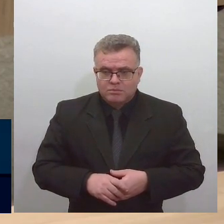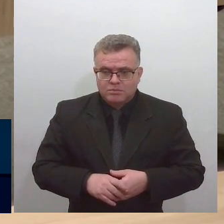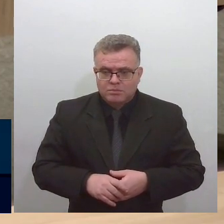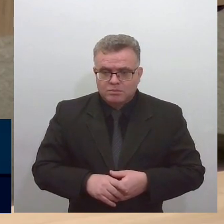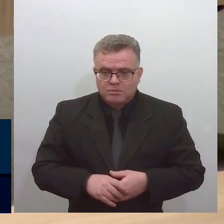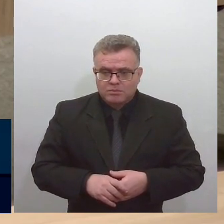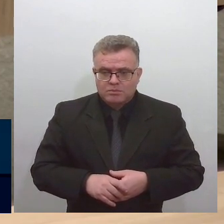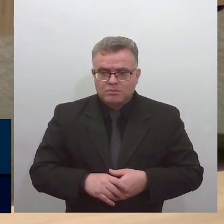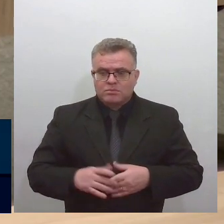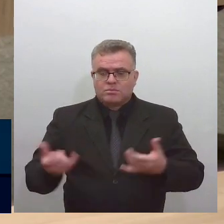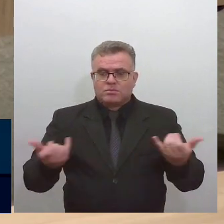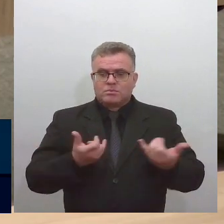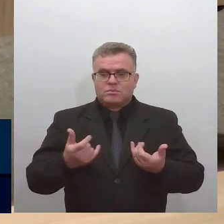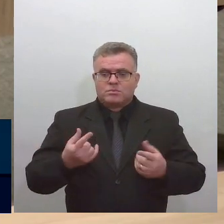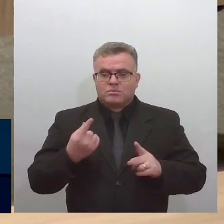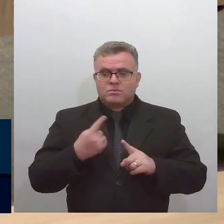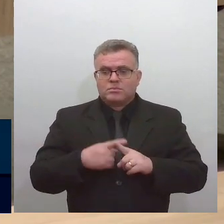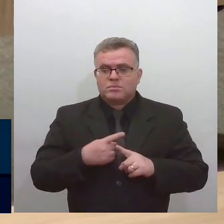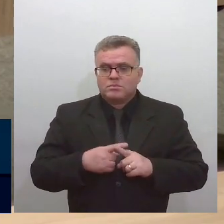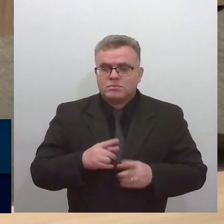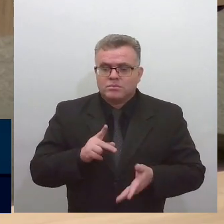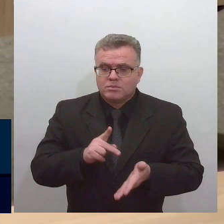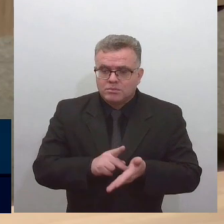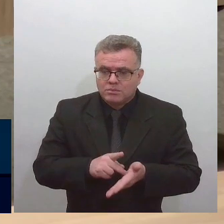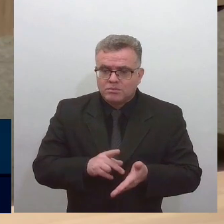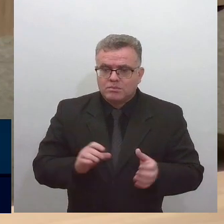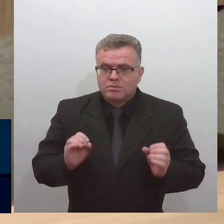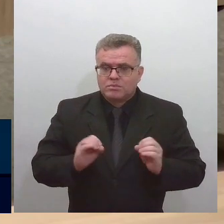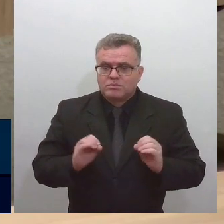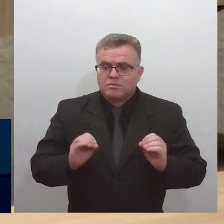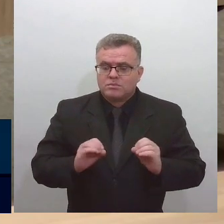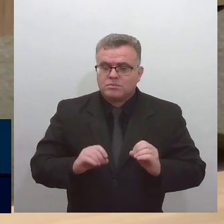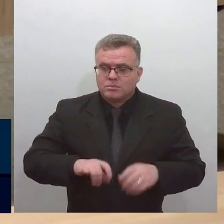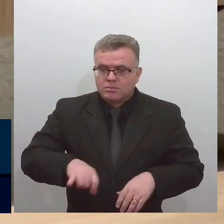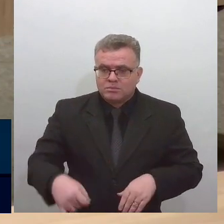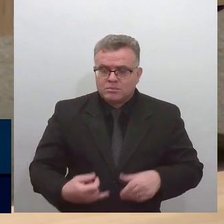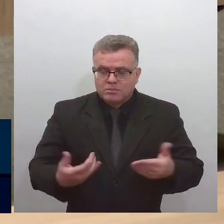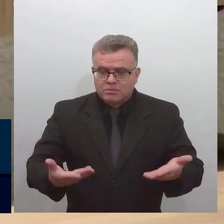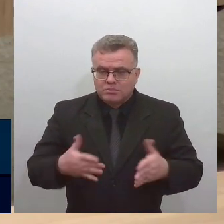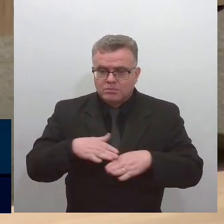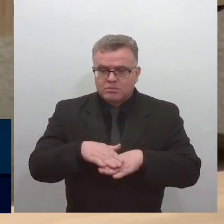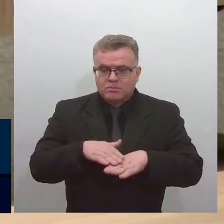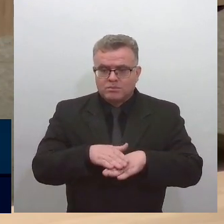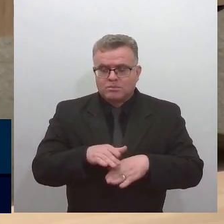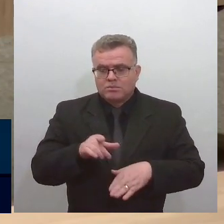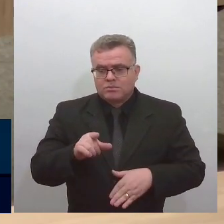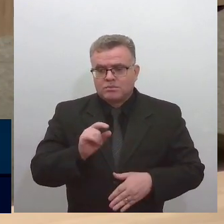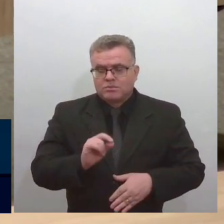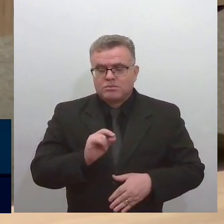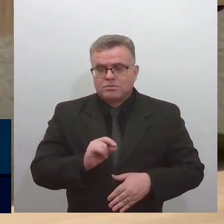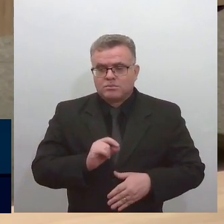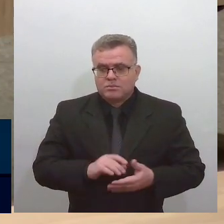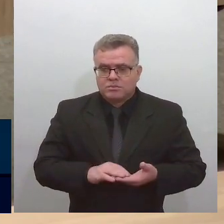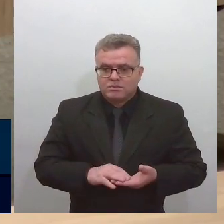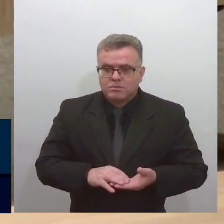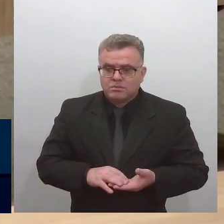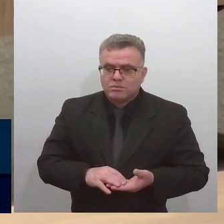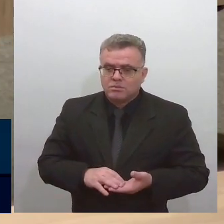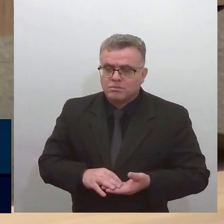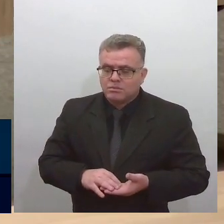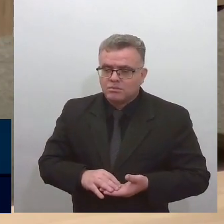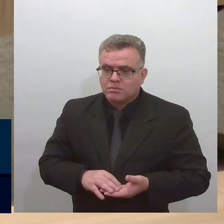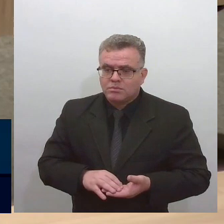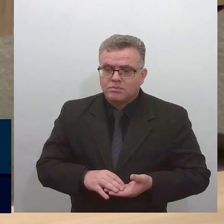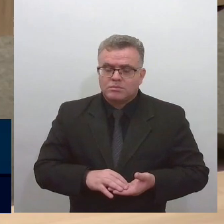repassado nada oficialmente Tô tendo oportunidade de questionar vossa senhoria sobre